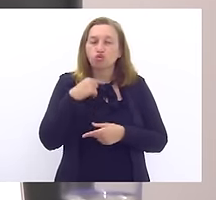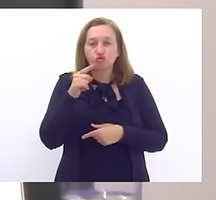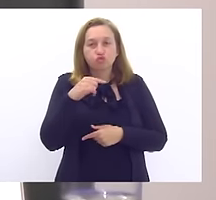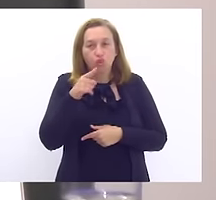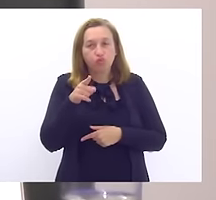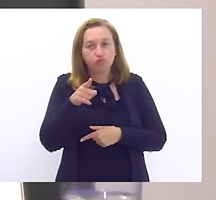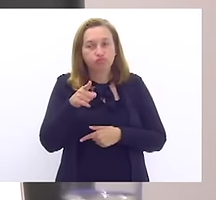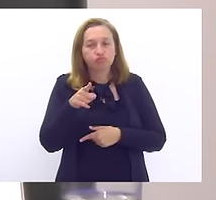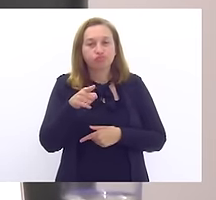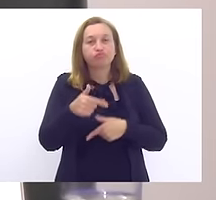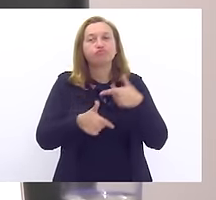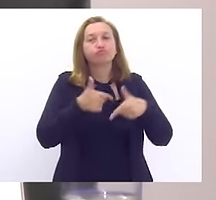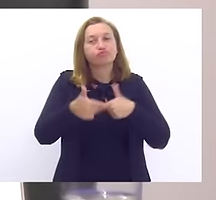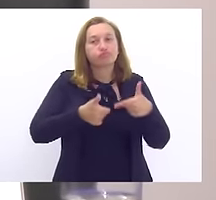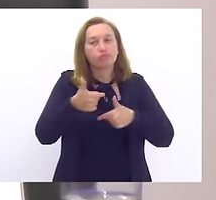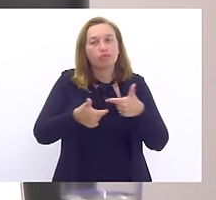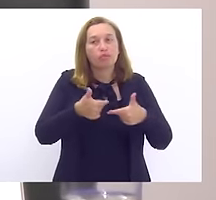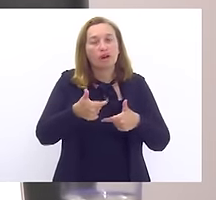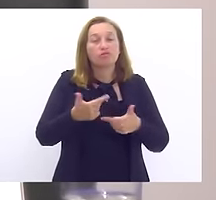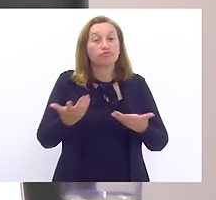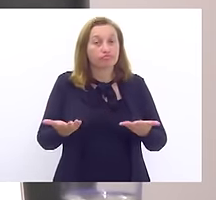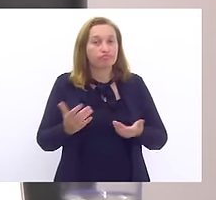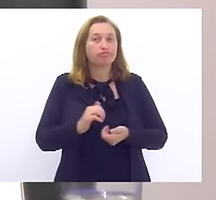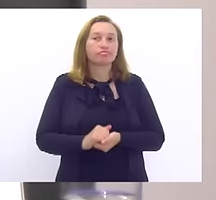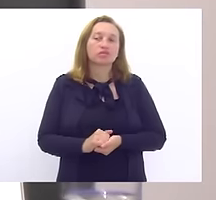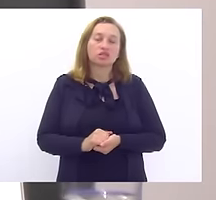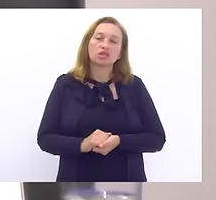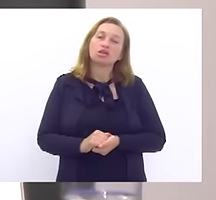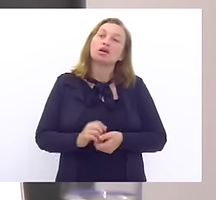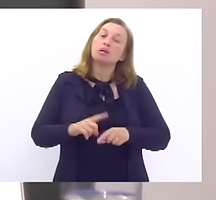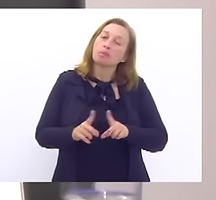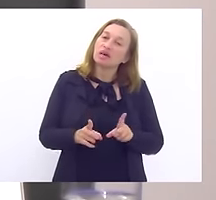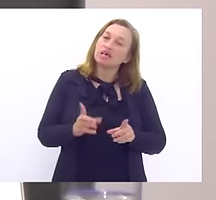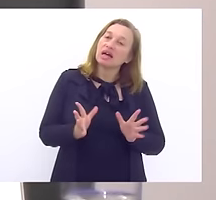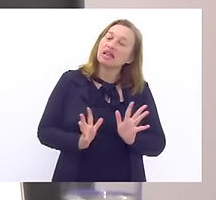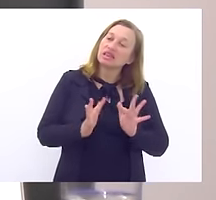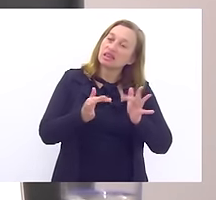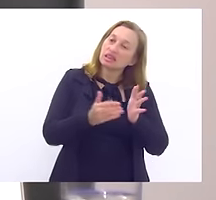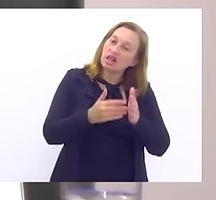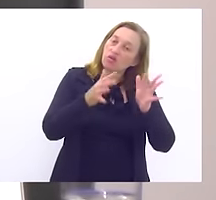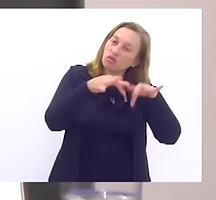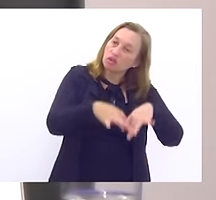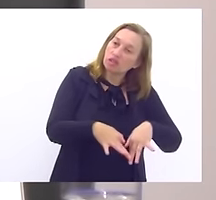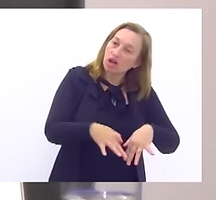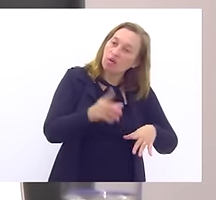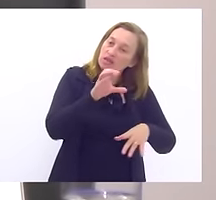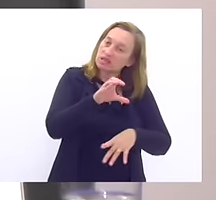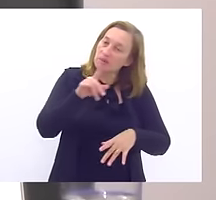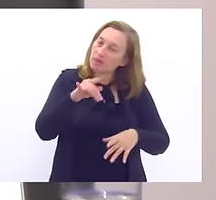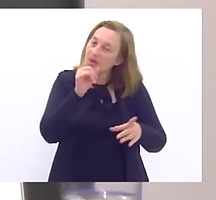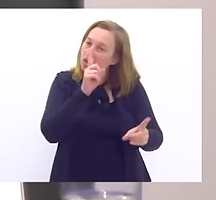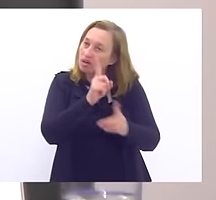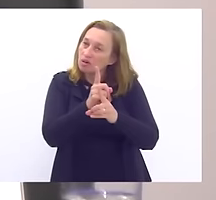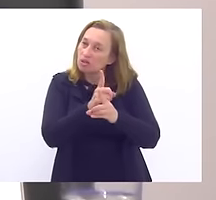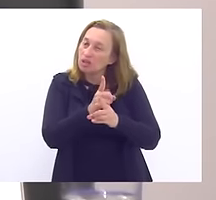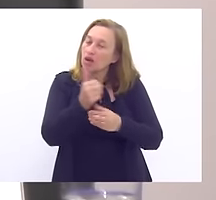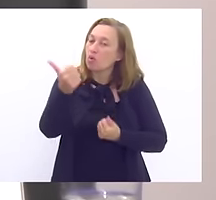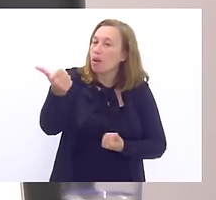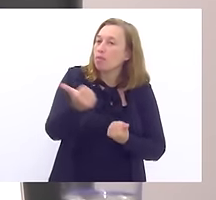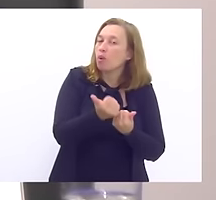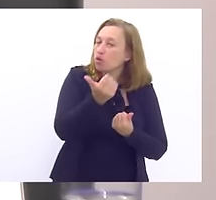na elucidação dessa CPI mas que até o final do desfecho nós iremos descobrir a gente conta com